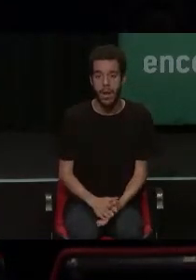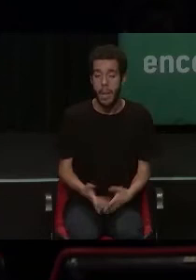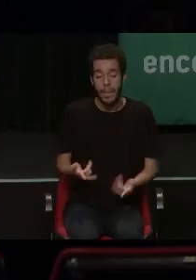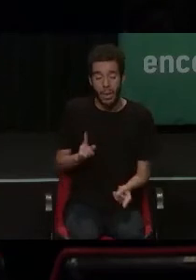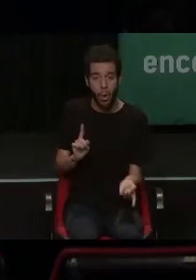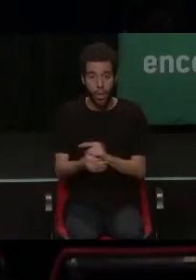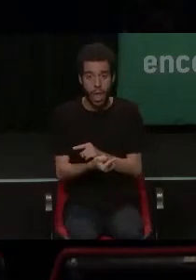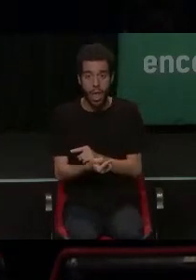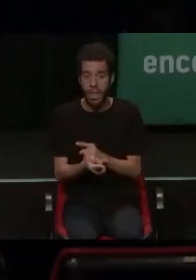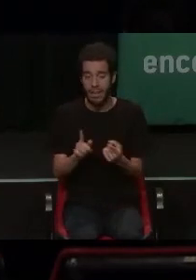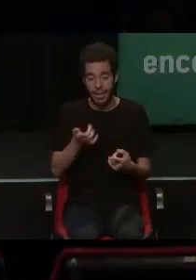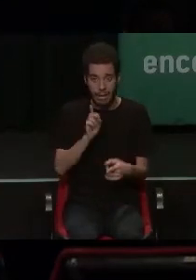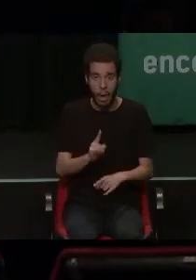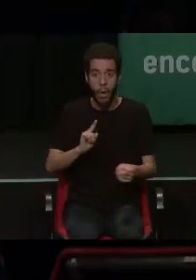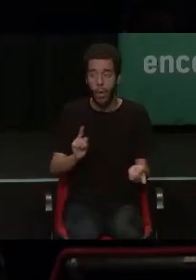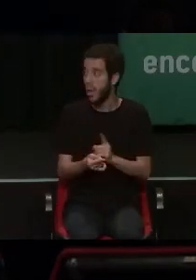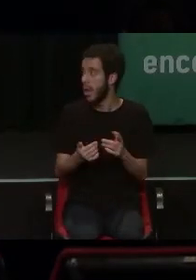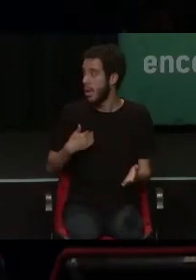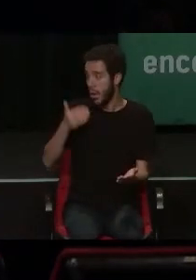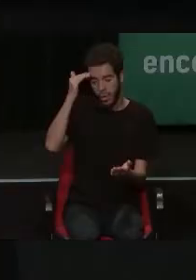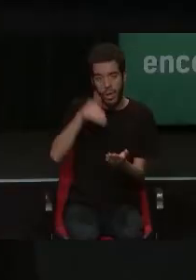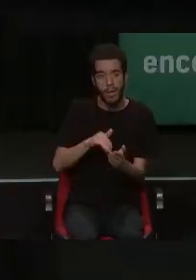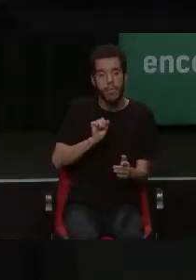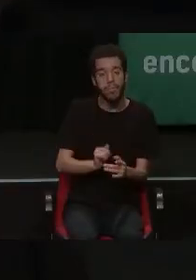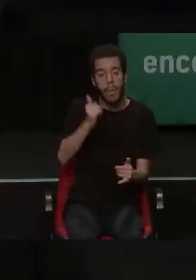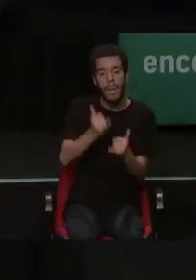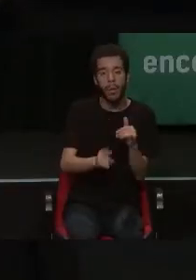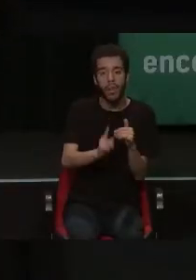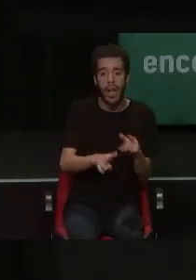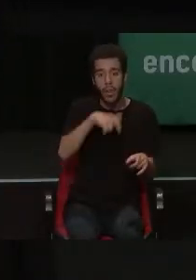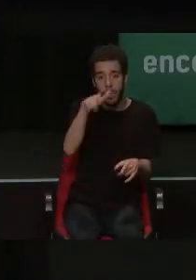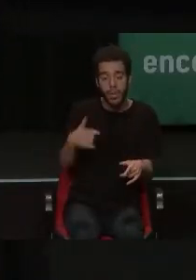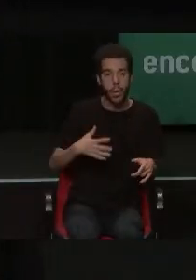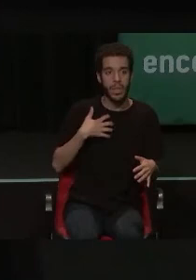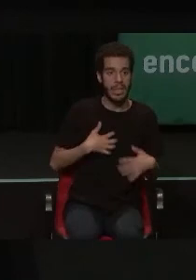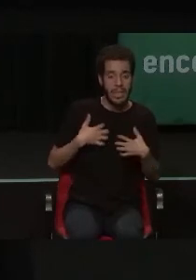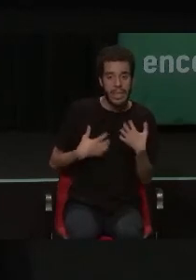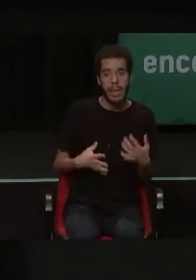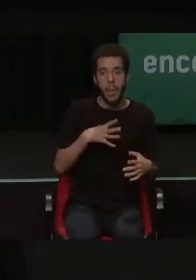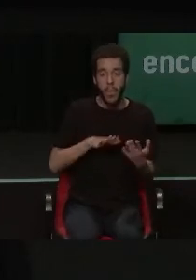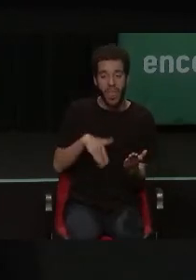Portanto, o resultado que para nós foi curioso foi que pessoas mais impulsivas